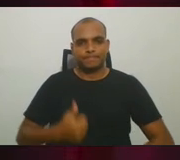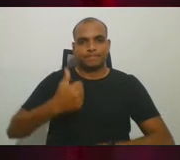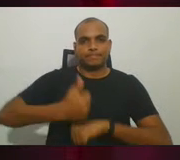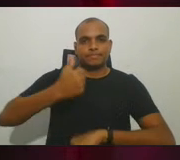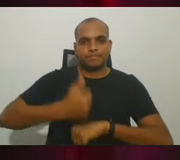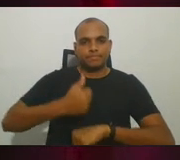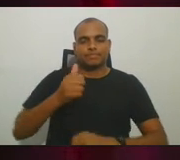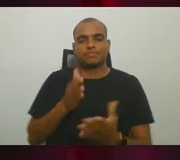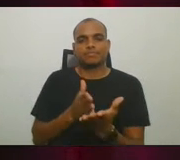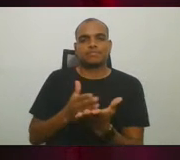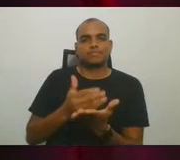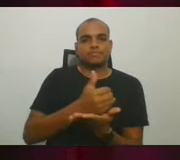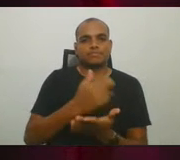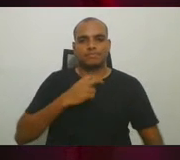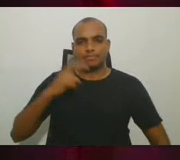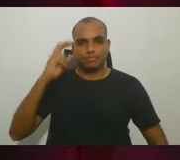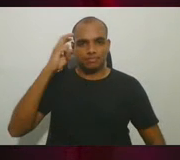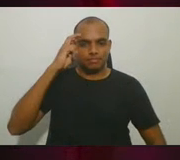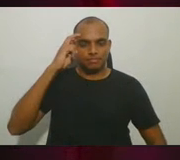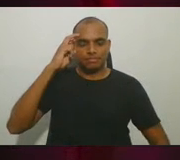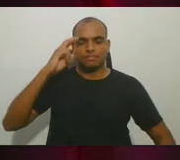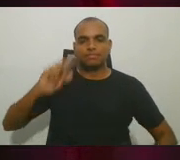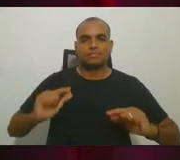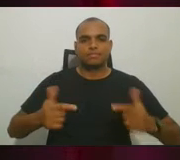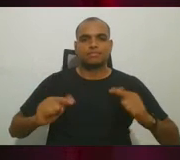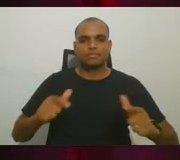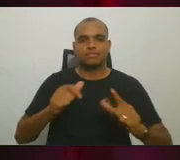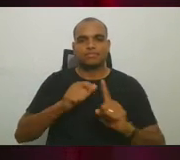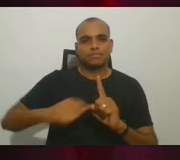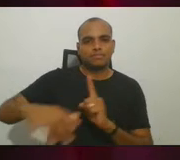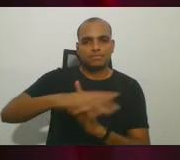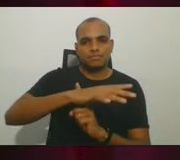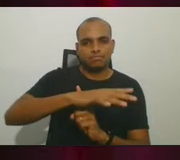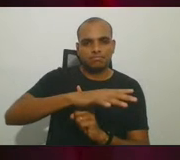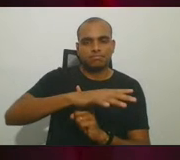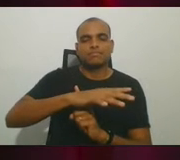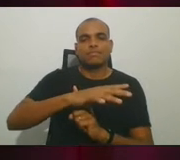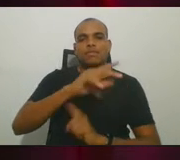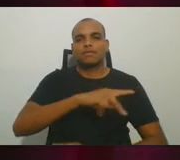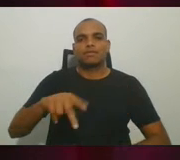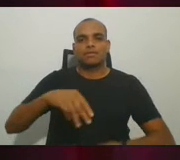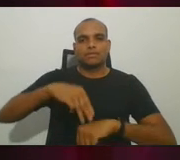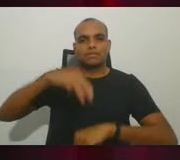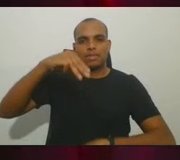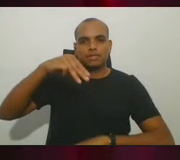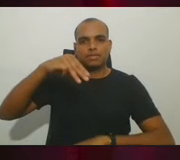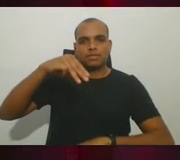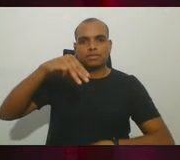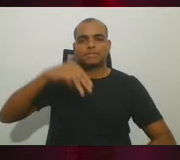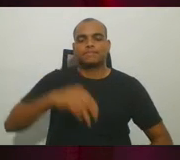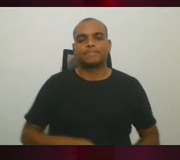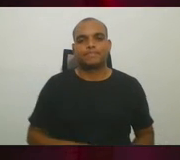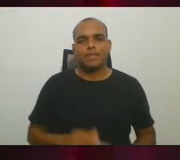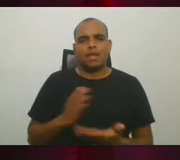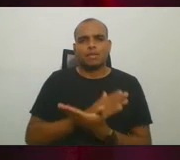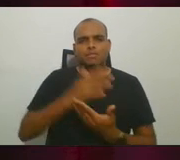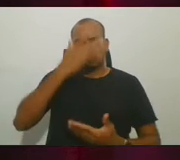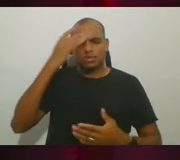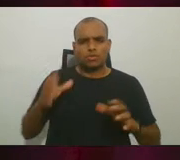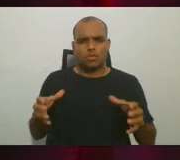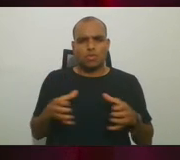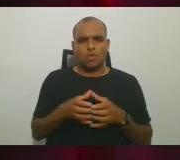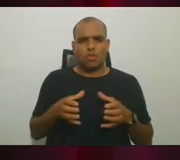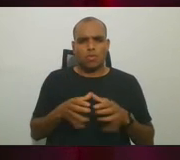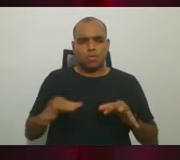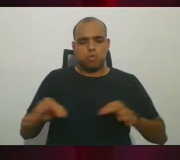Cultura e Ações Comunitárias, professora mestre Fernanda Sônigo, membros da comissão organizadora